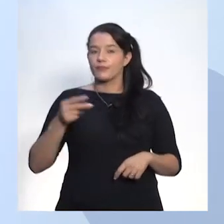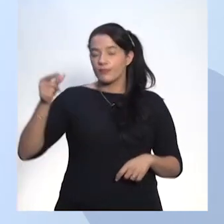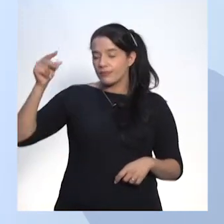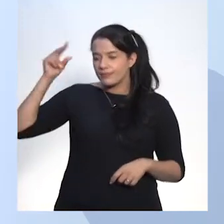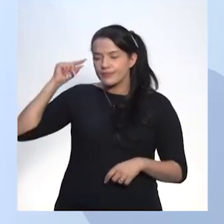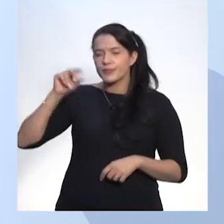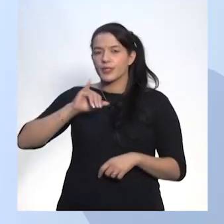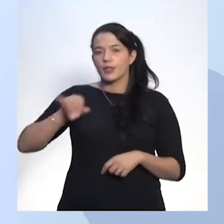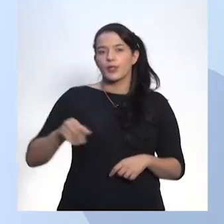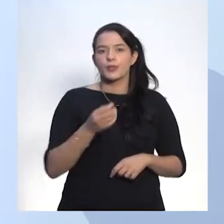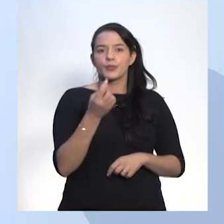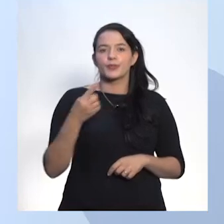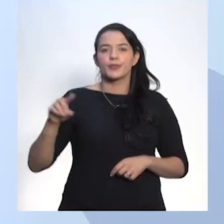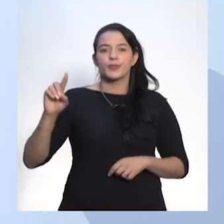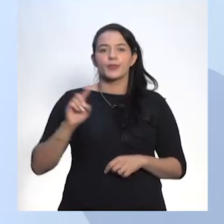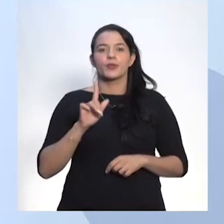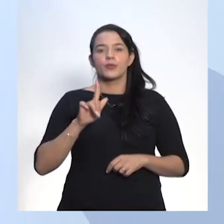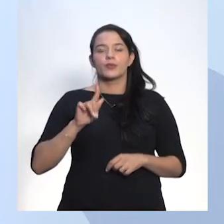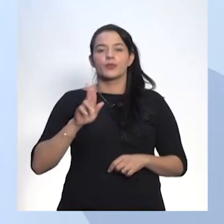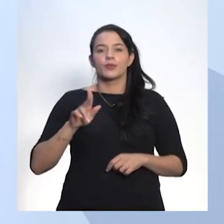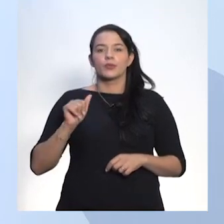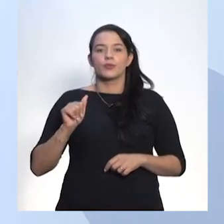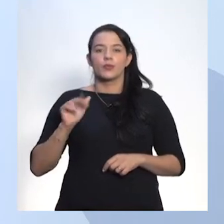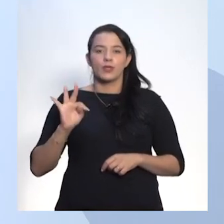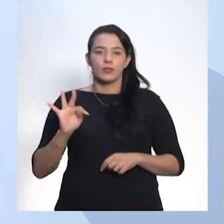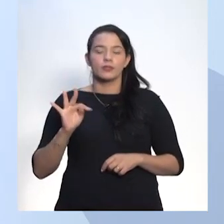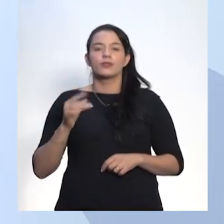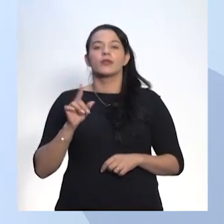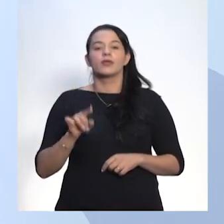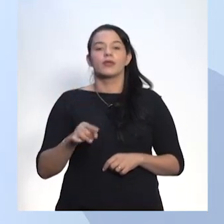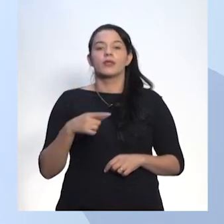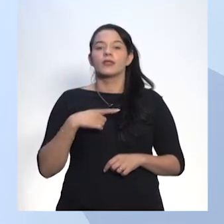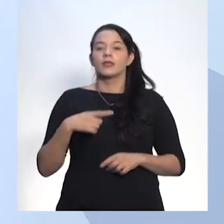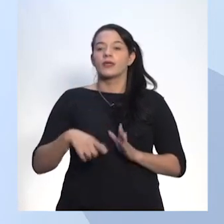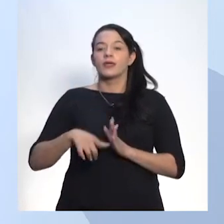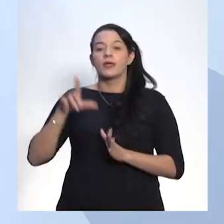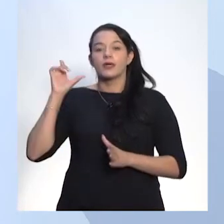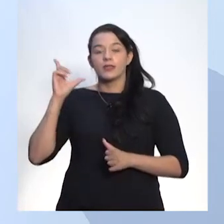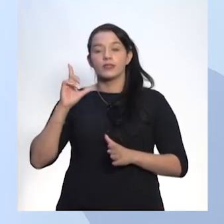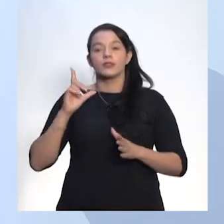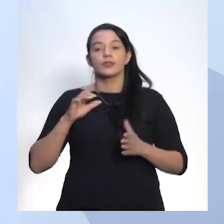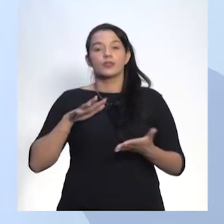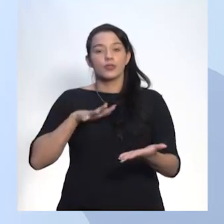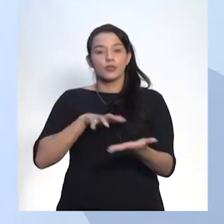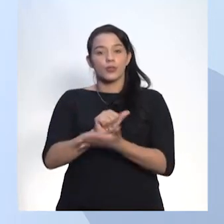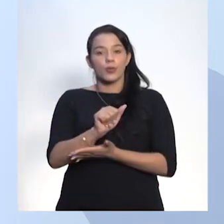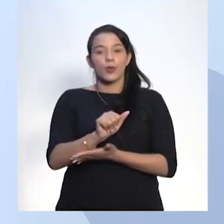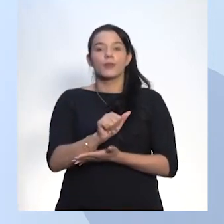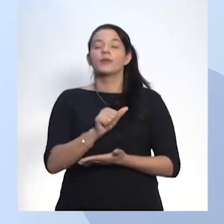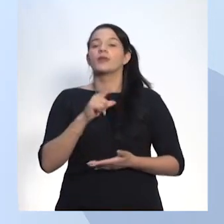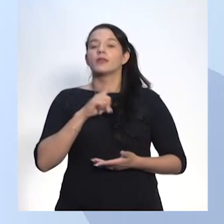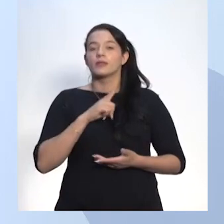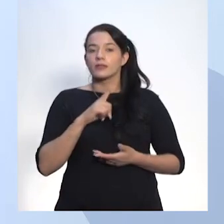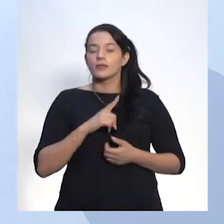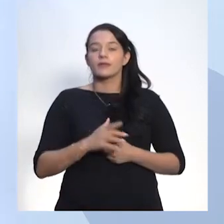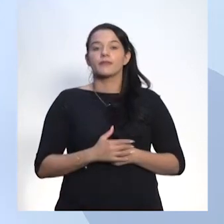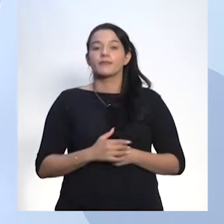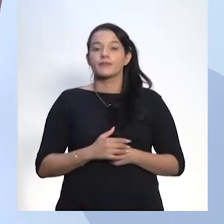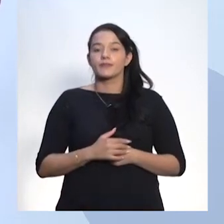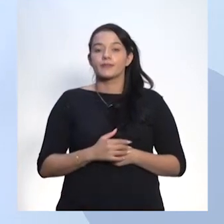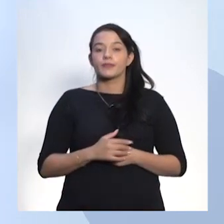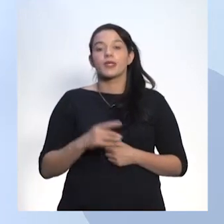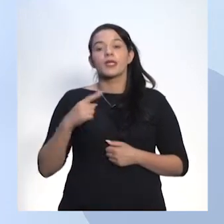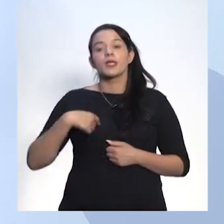João Goulart, né, que foi aí esse último presidente civil antes do golpe, foi ele que sofreu o golpe, nós vamos dizer que